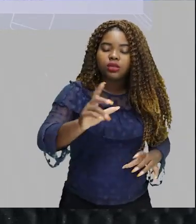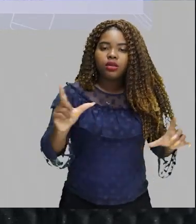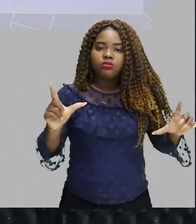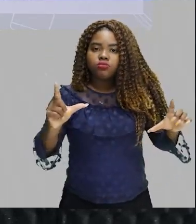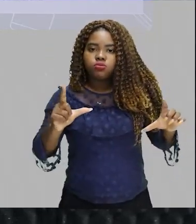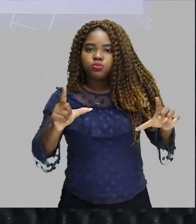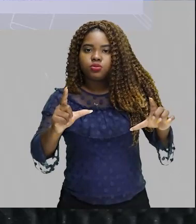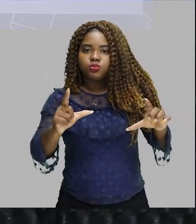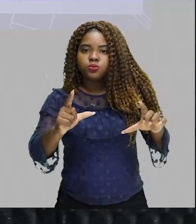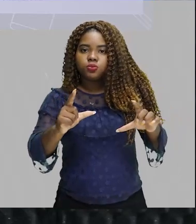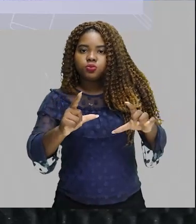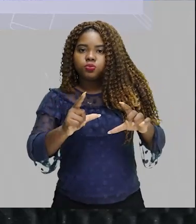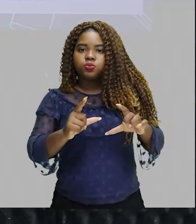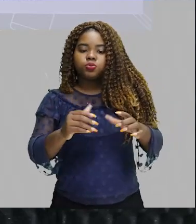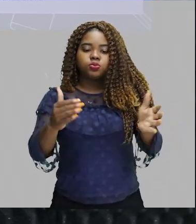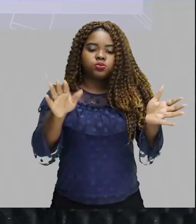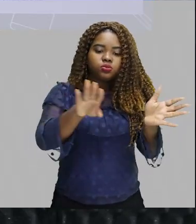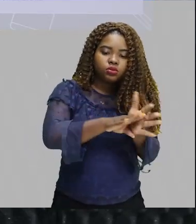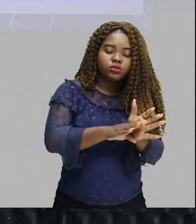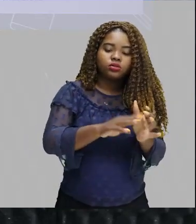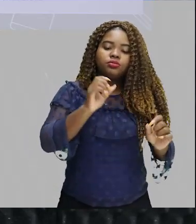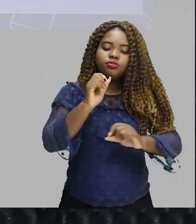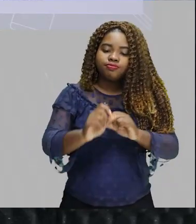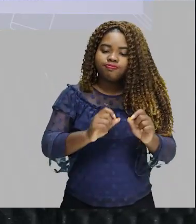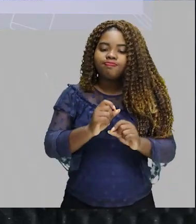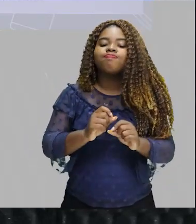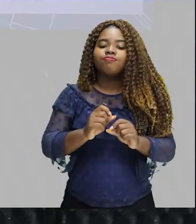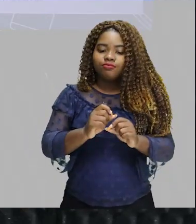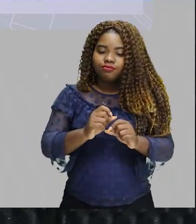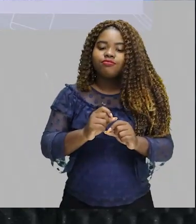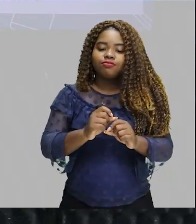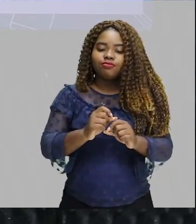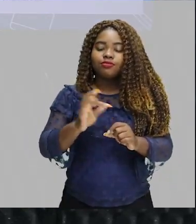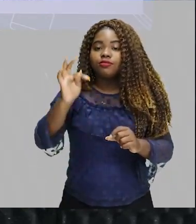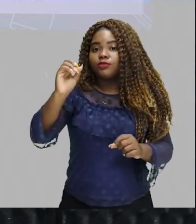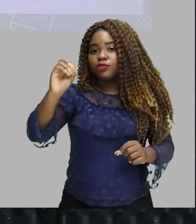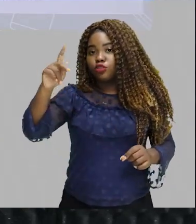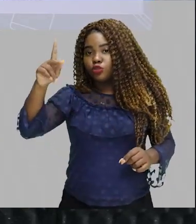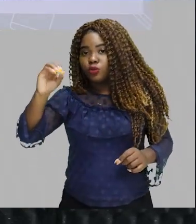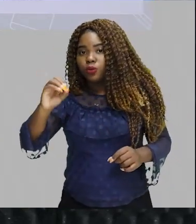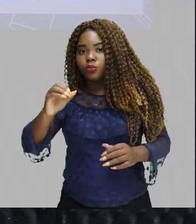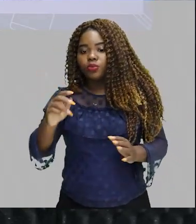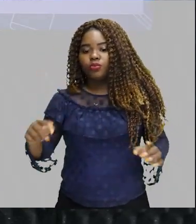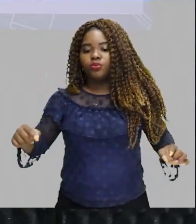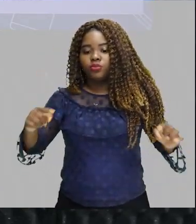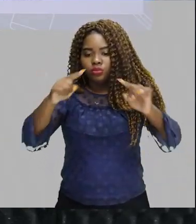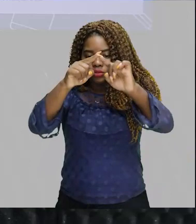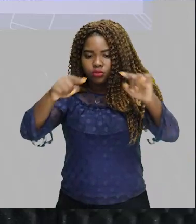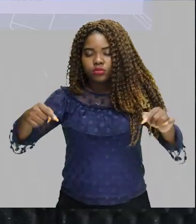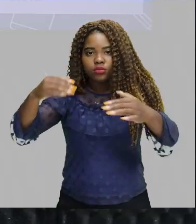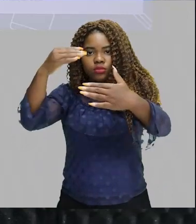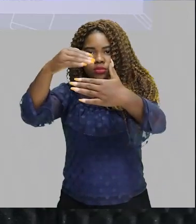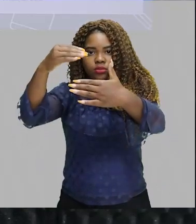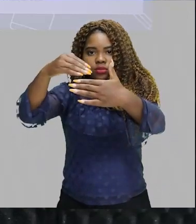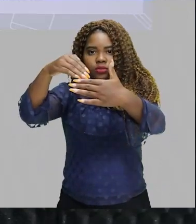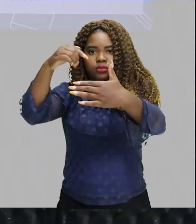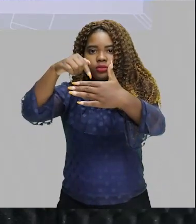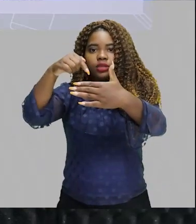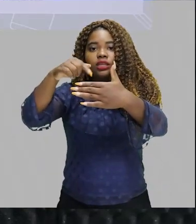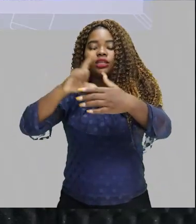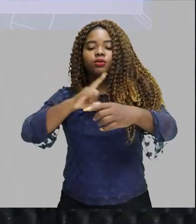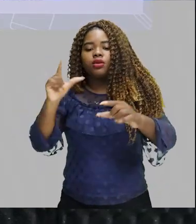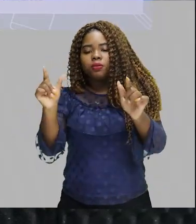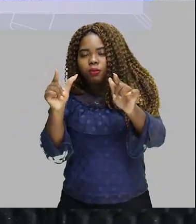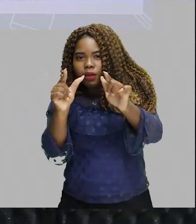pouco a pouco, até chegar no alto, né, nas maiores idades, onde tu tem ali uma pequena concentração